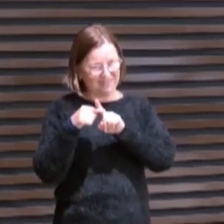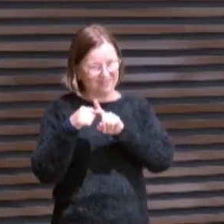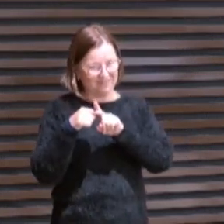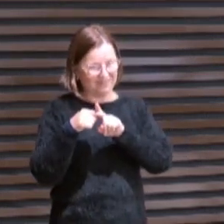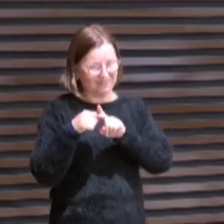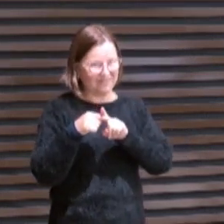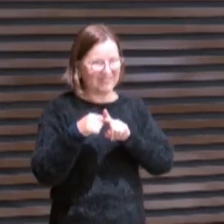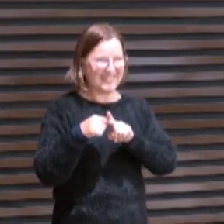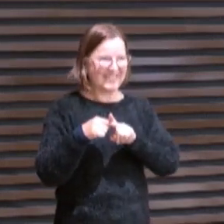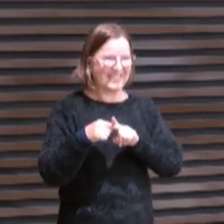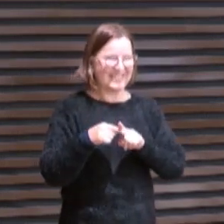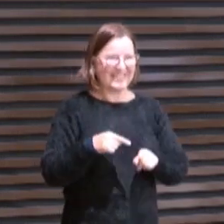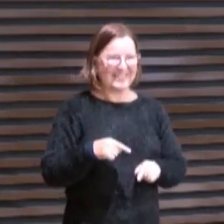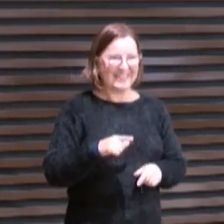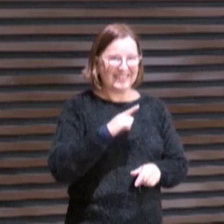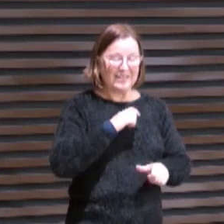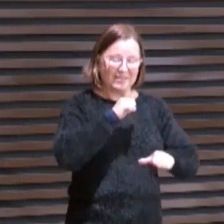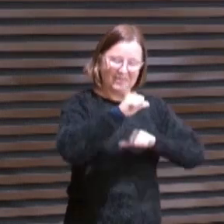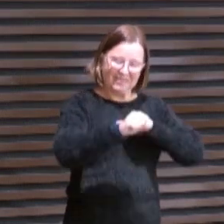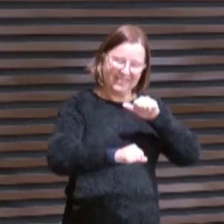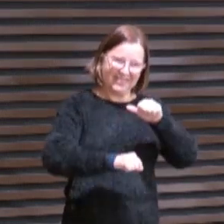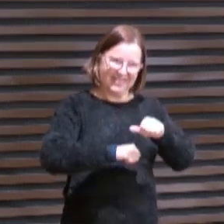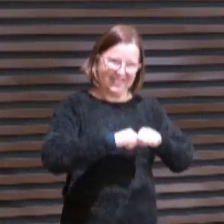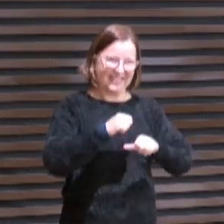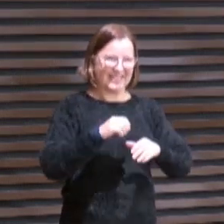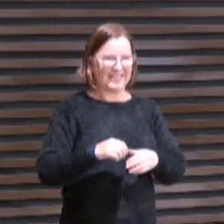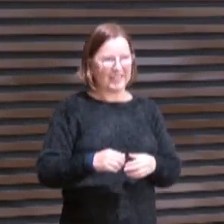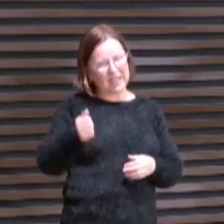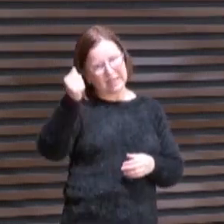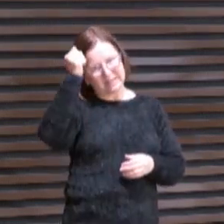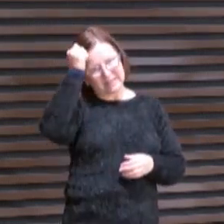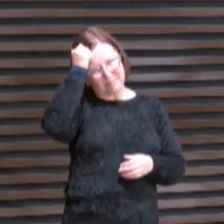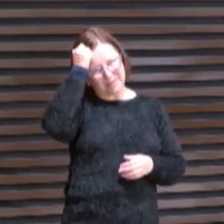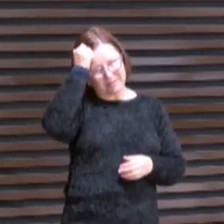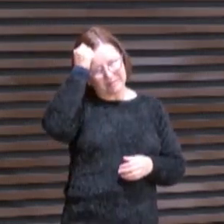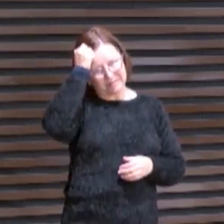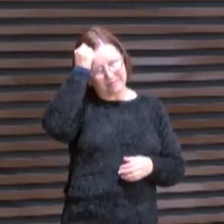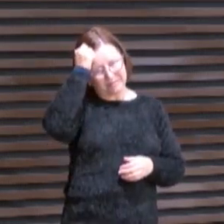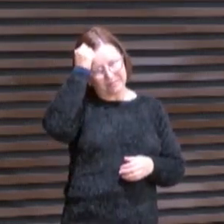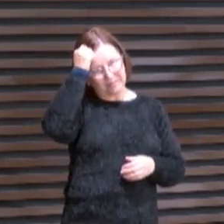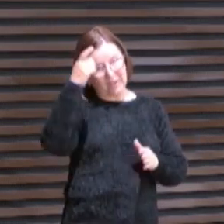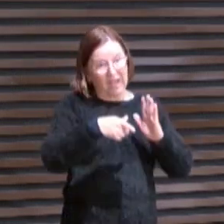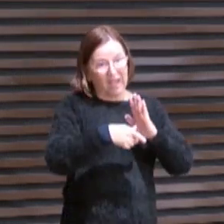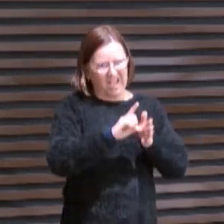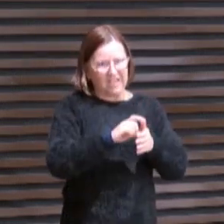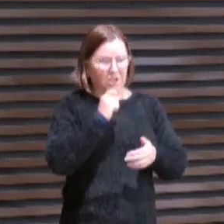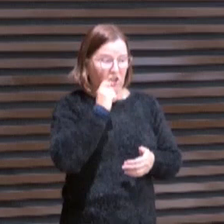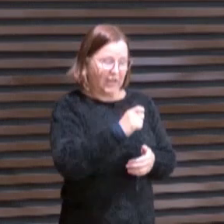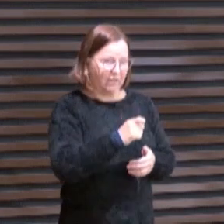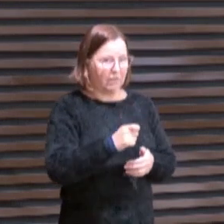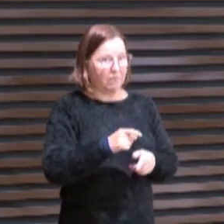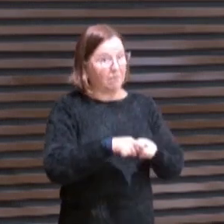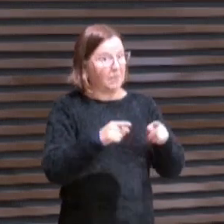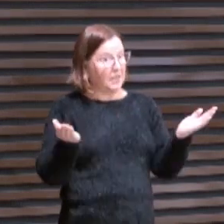metanoia. A palavra metanoia significa arrependimento. Antes ele xingava. Agora, por